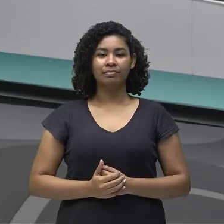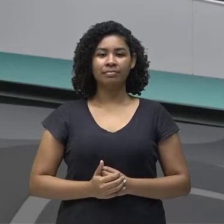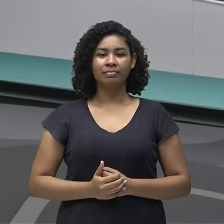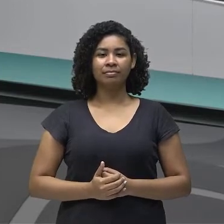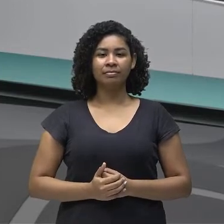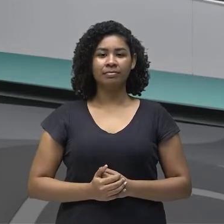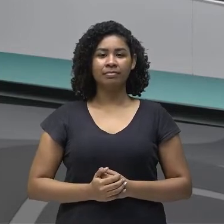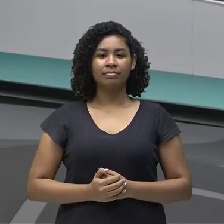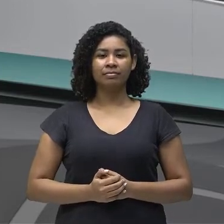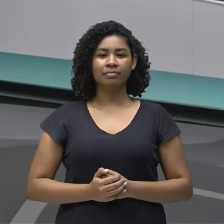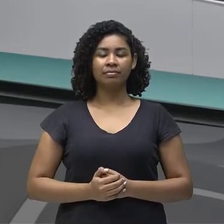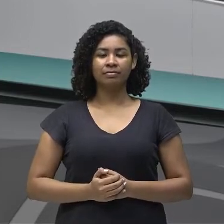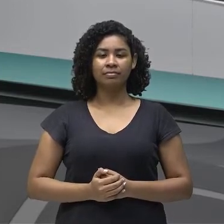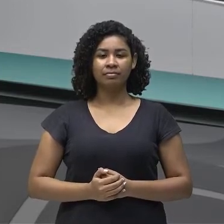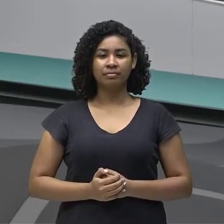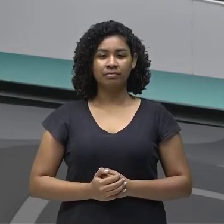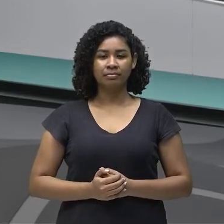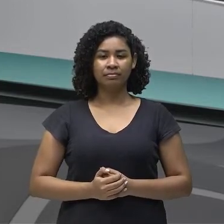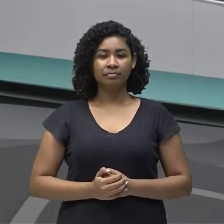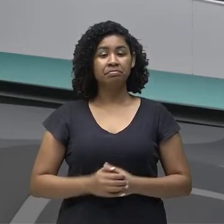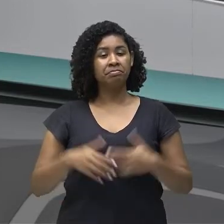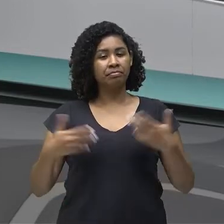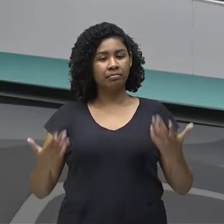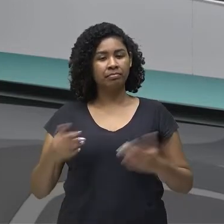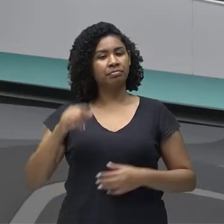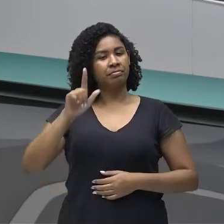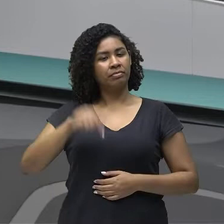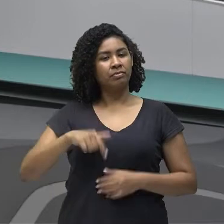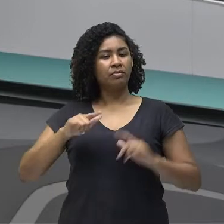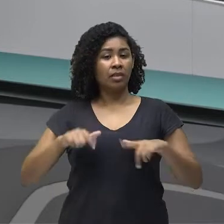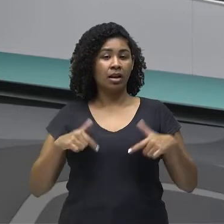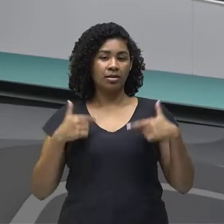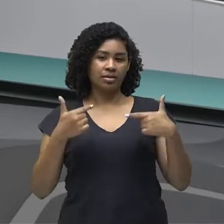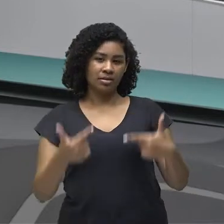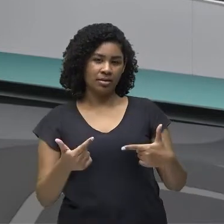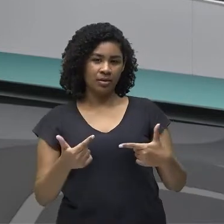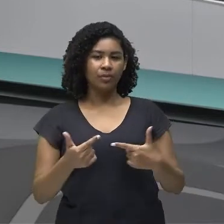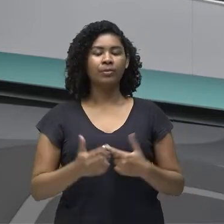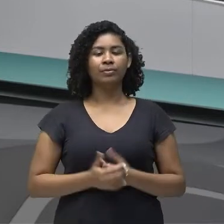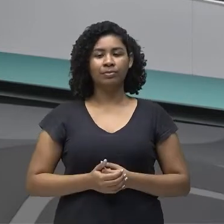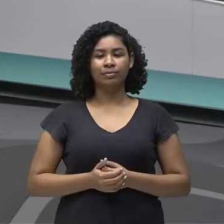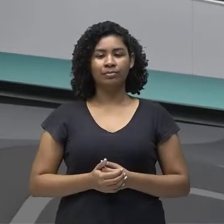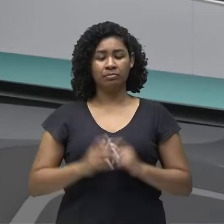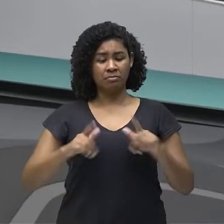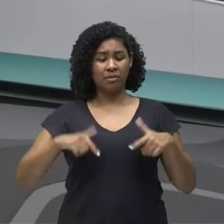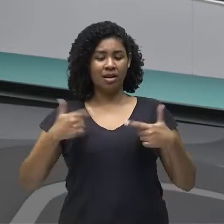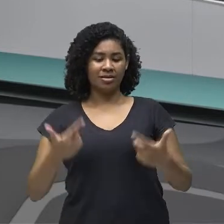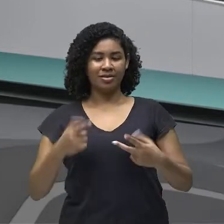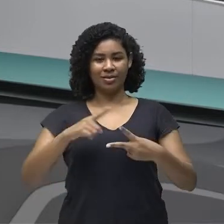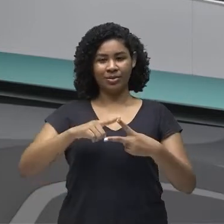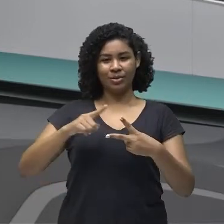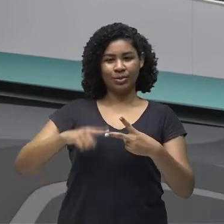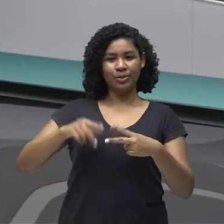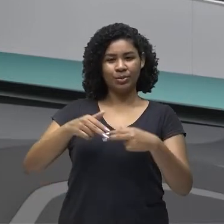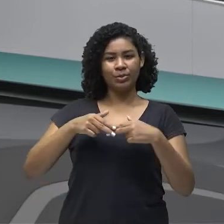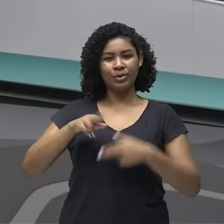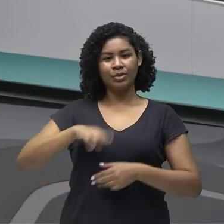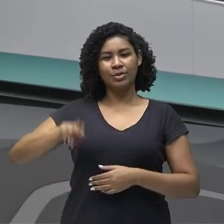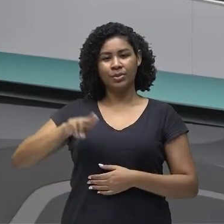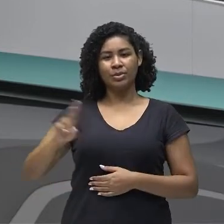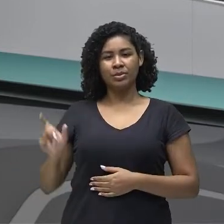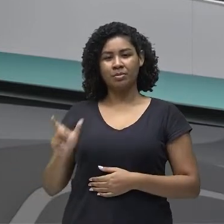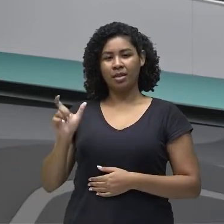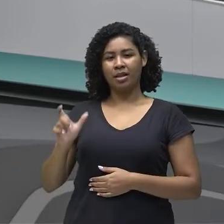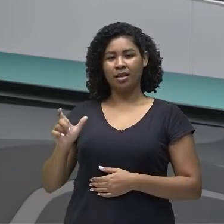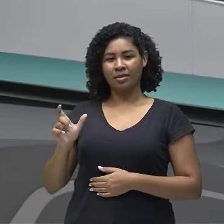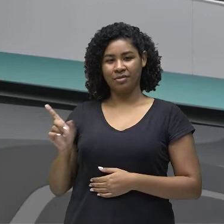rang. Então, ações simultâneas. Quando acontece esse tipo de ação simultânea, eu posso utilizar aquela palavra ali para ligar as